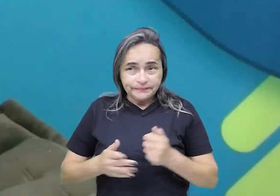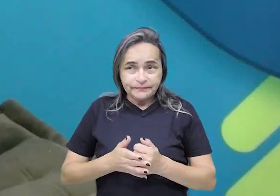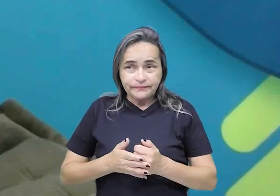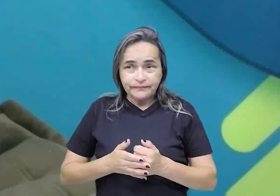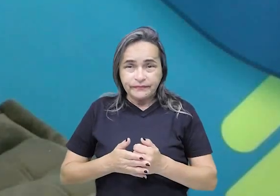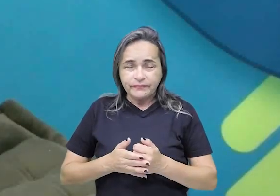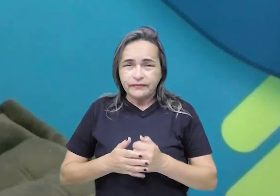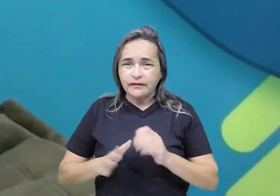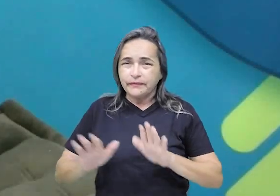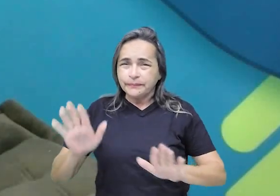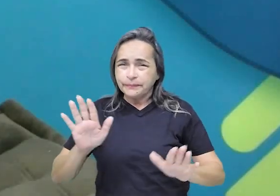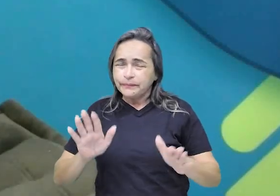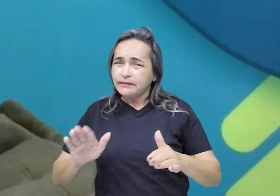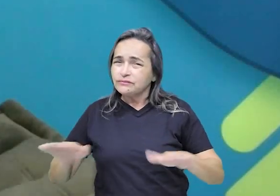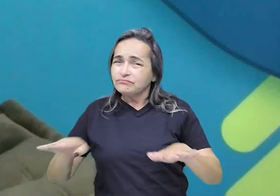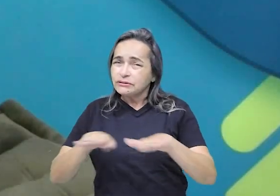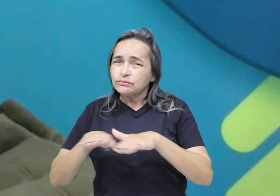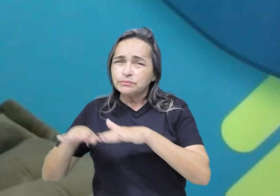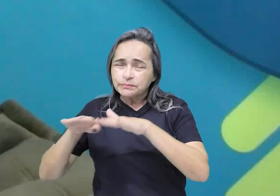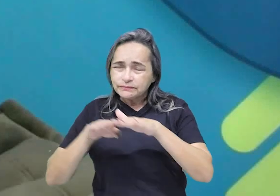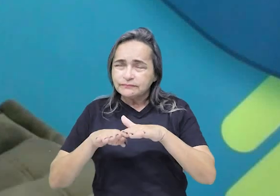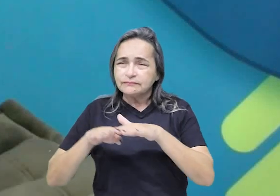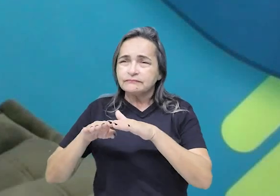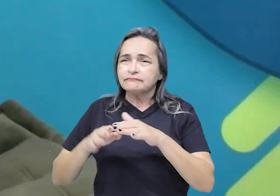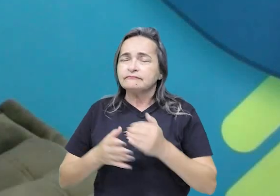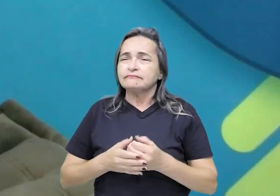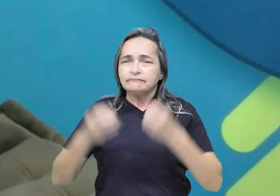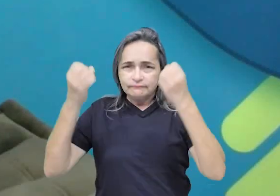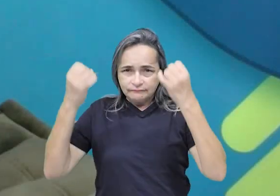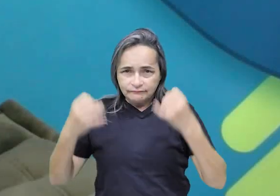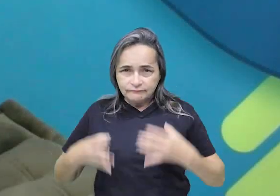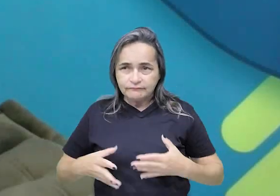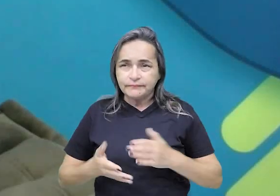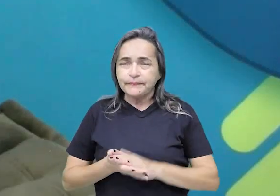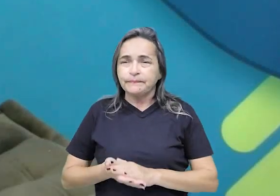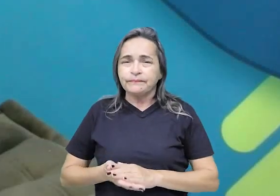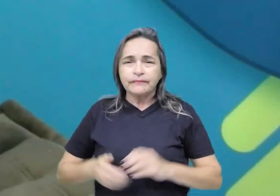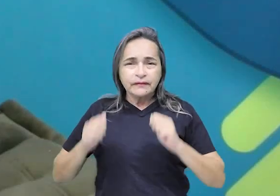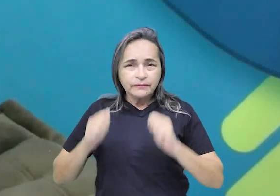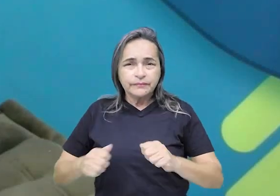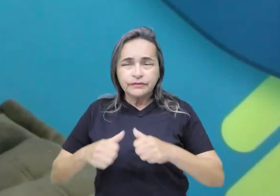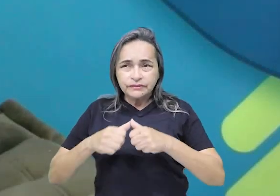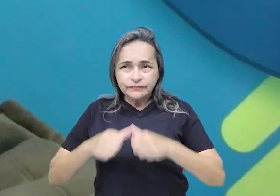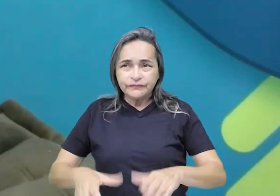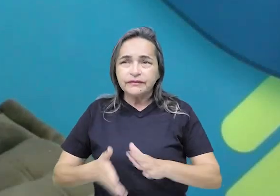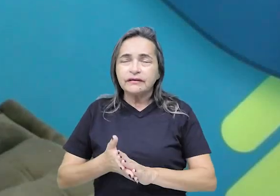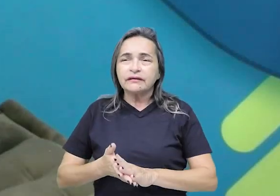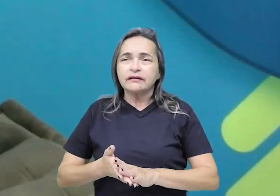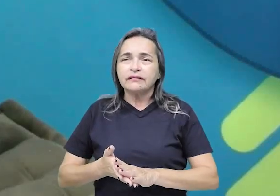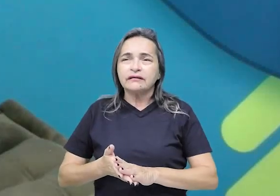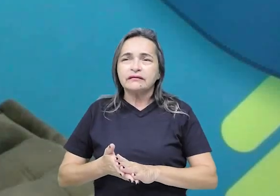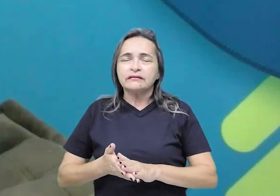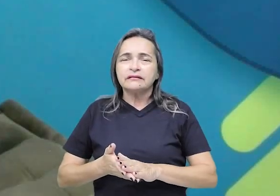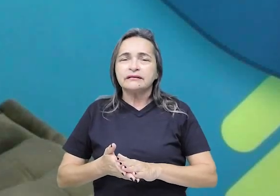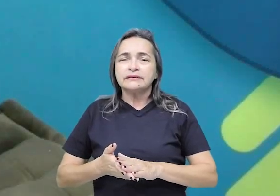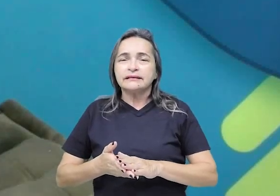mas eu vou dar um parâmetro para vocês, tá? Tá. Eu posso ficar sob a exposição de 3 horas